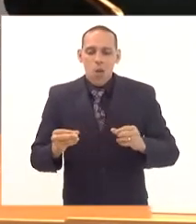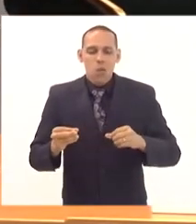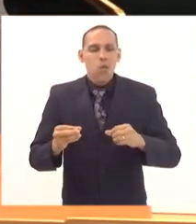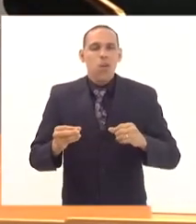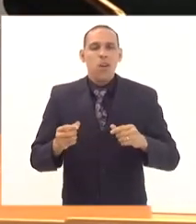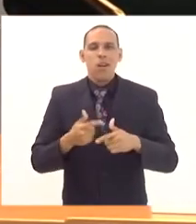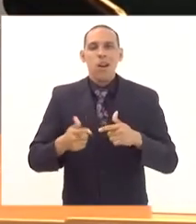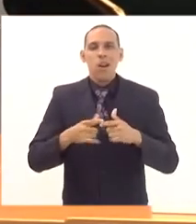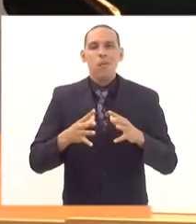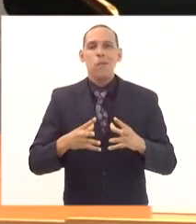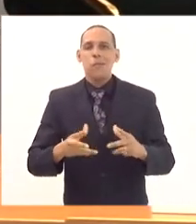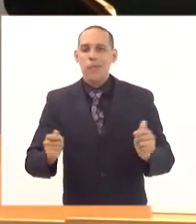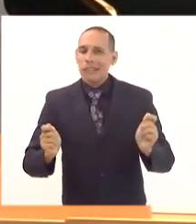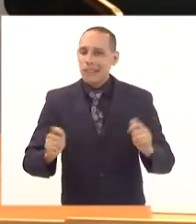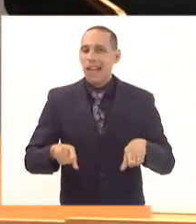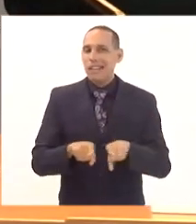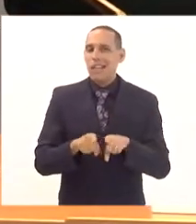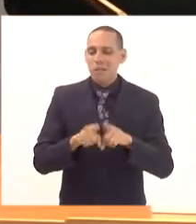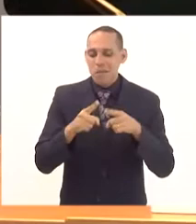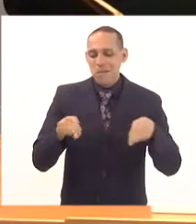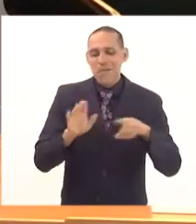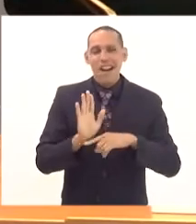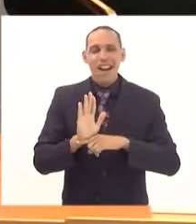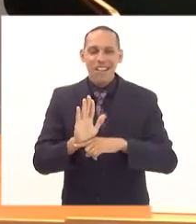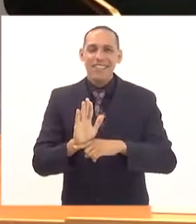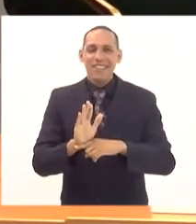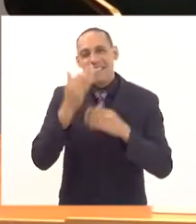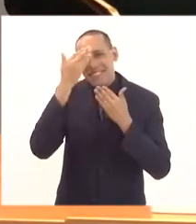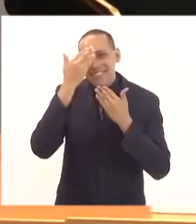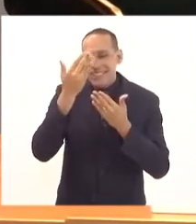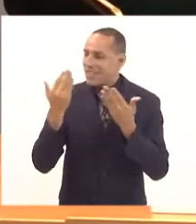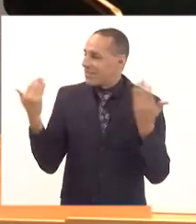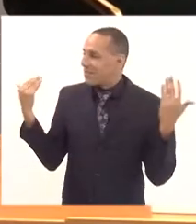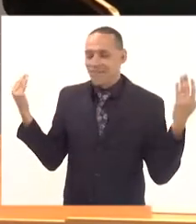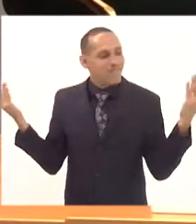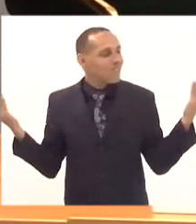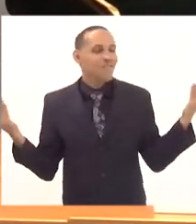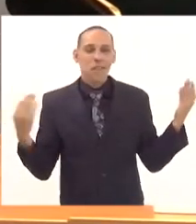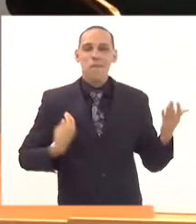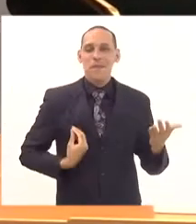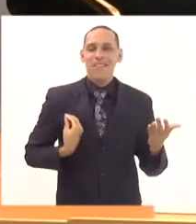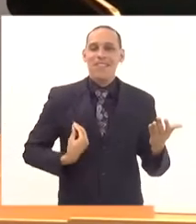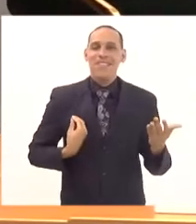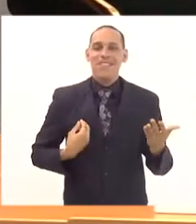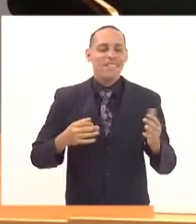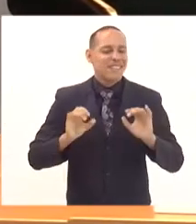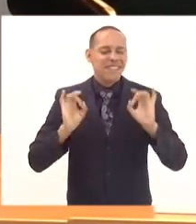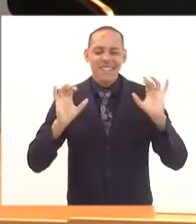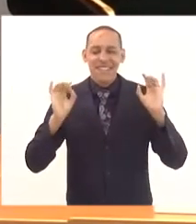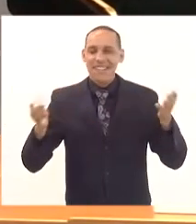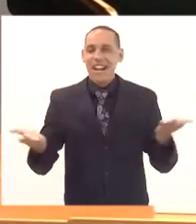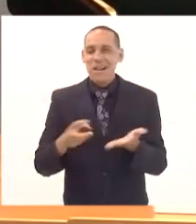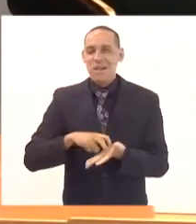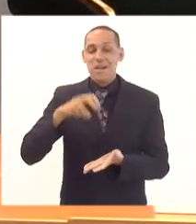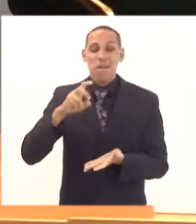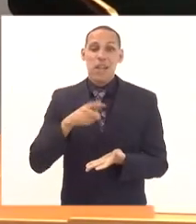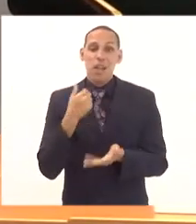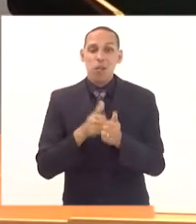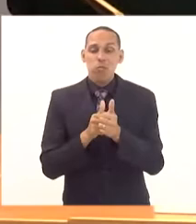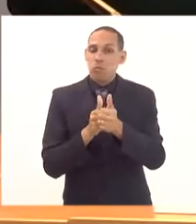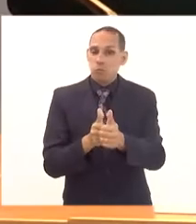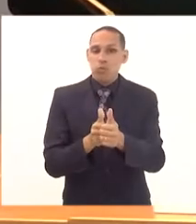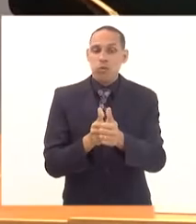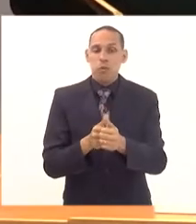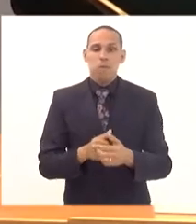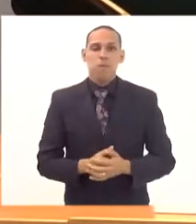então agradecer a presença magnífica de vocês aqui nessa manhã a gente tem acompanhado de